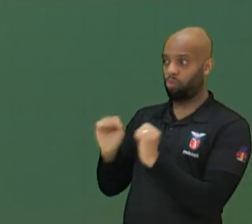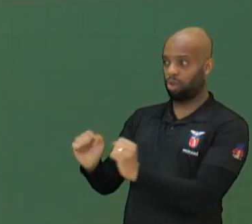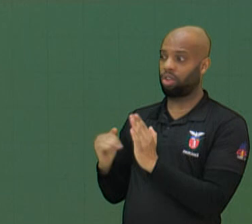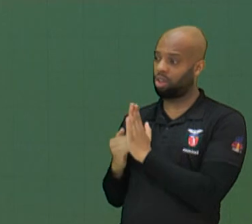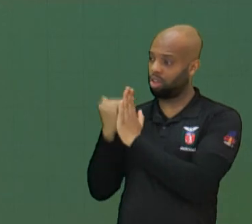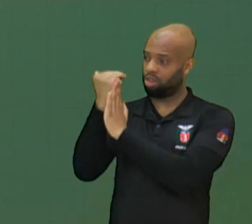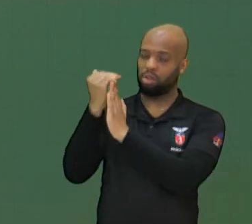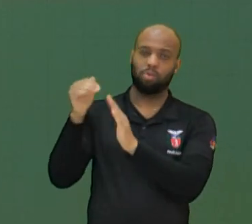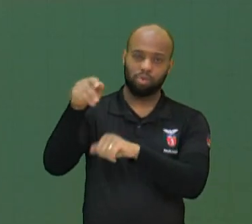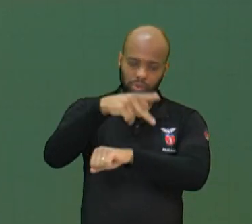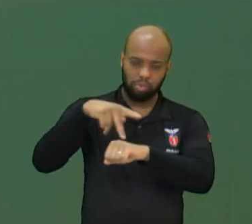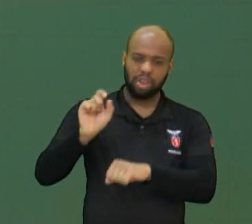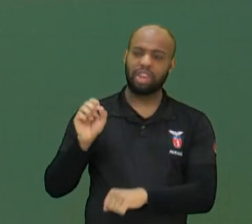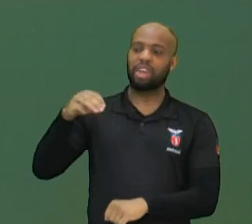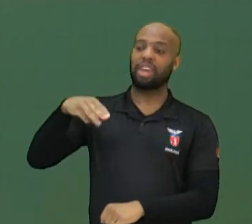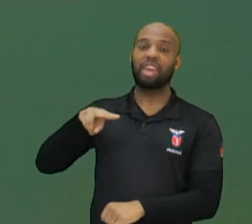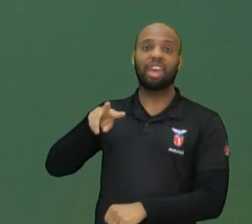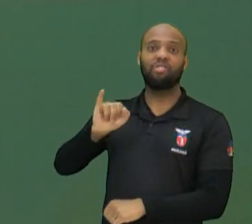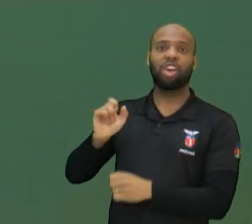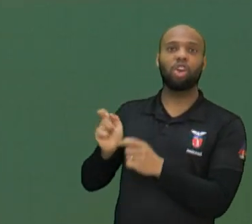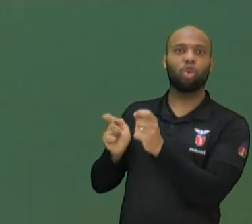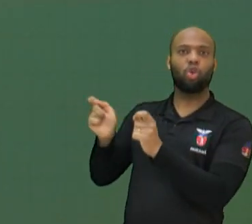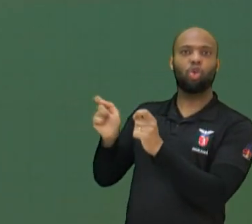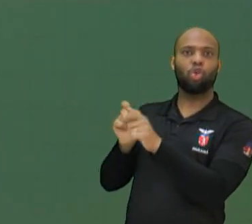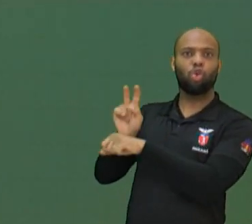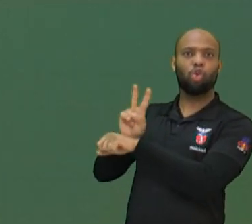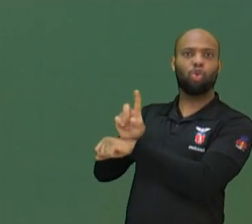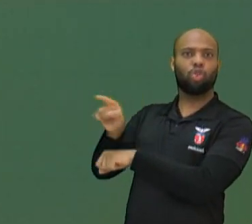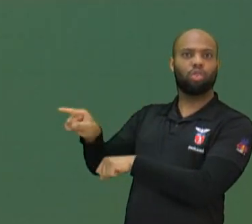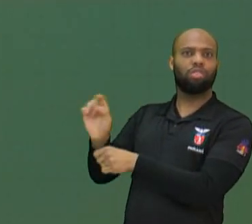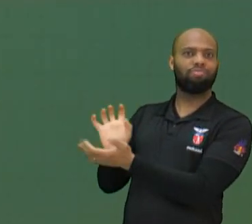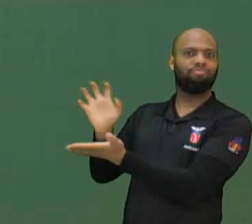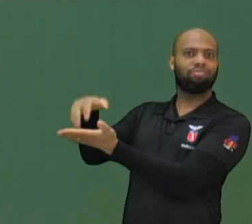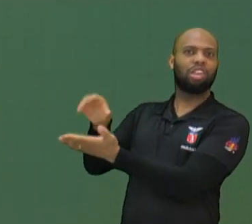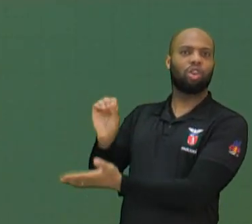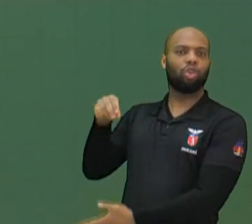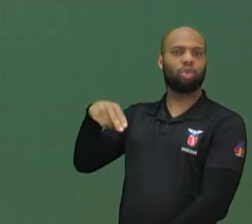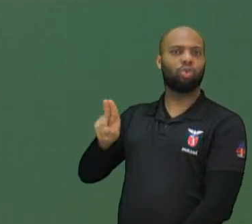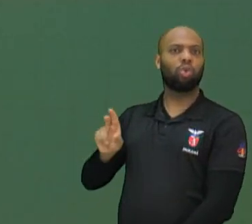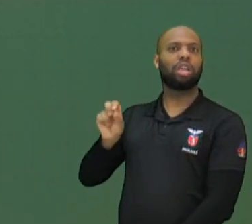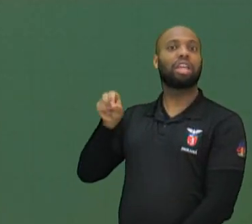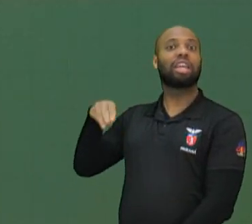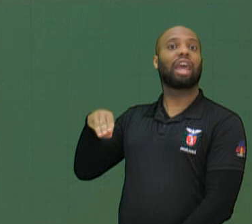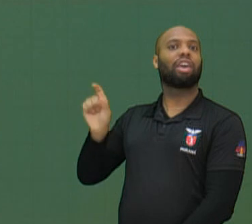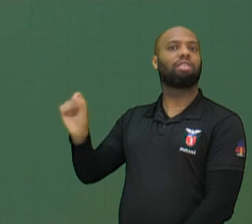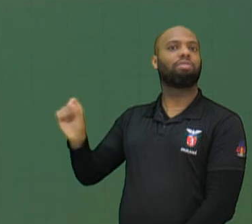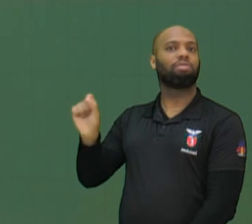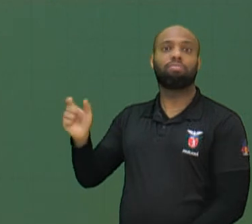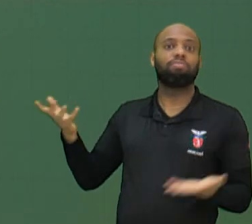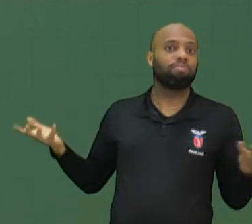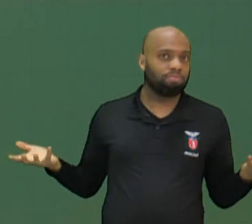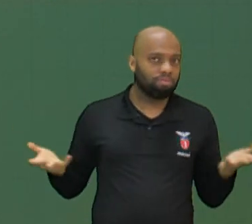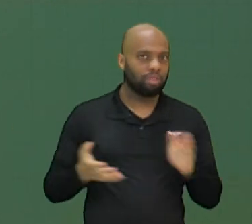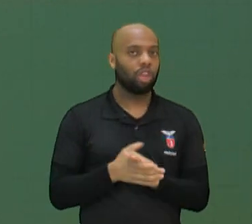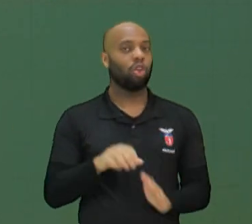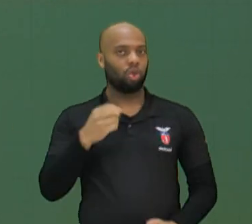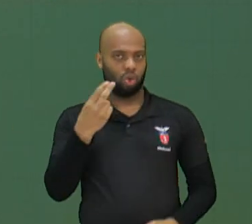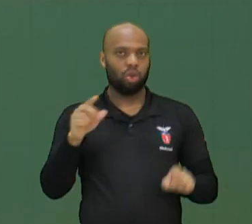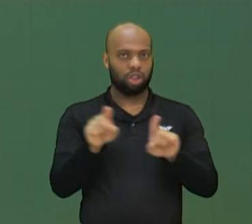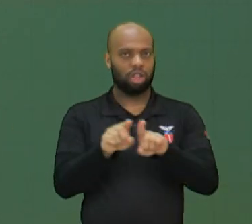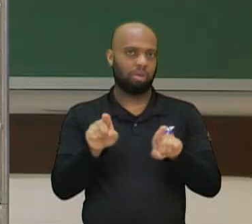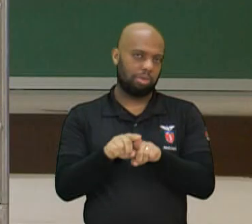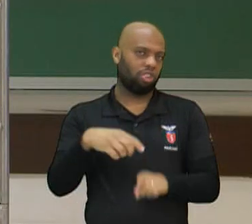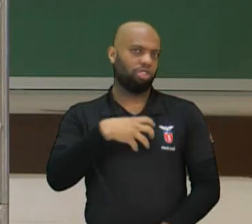dos países, quem controla esse organismo? Quem controla o órgão de controle? Ou, em